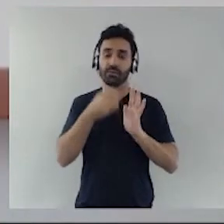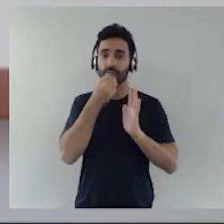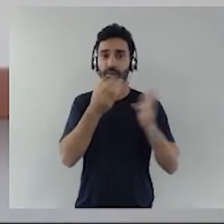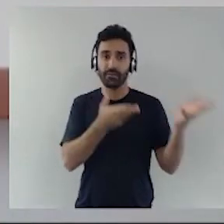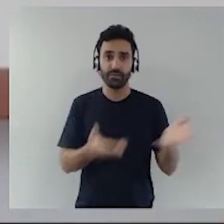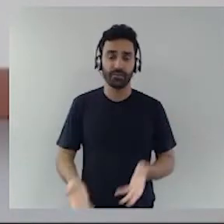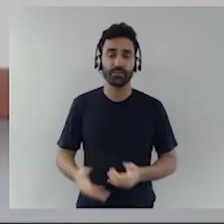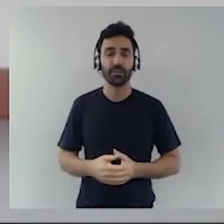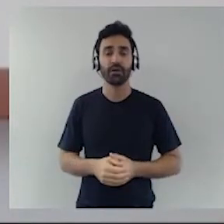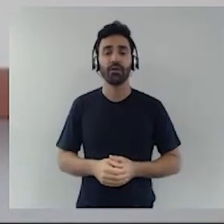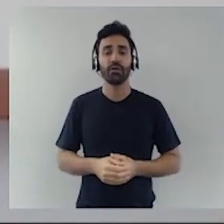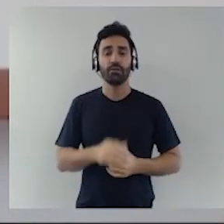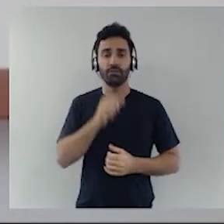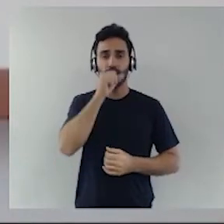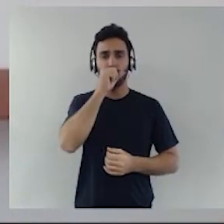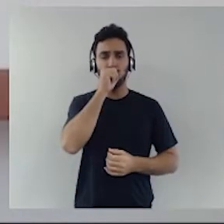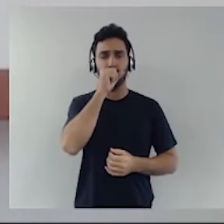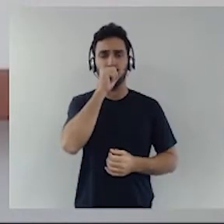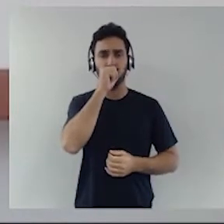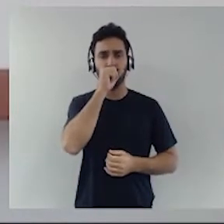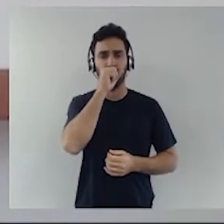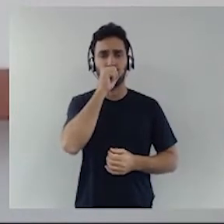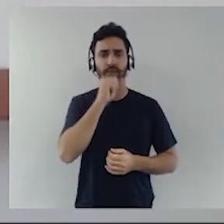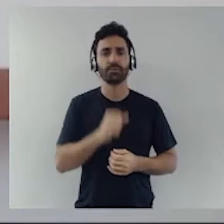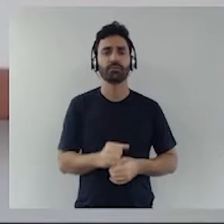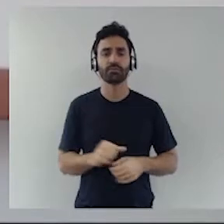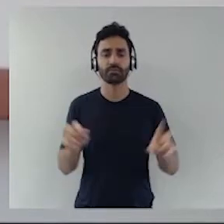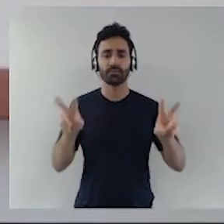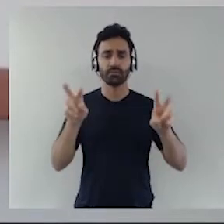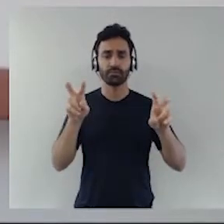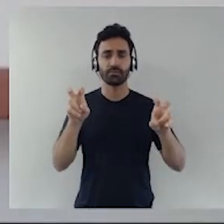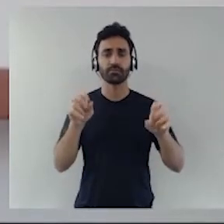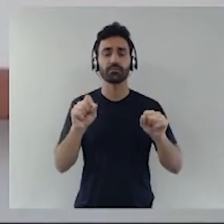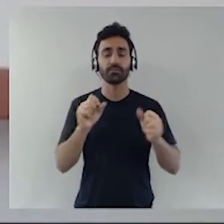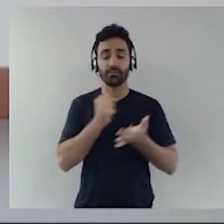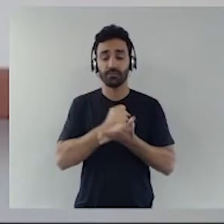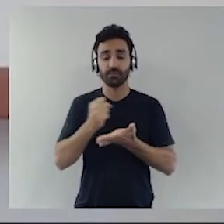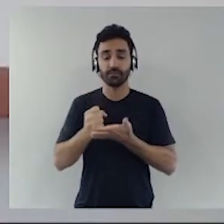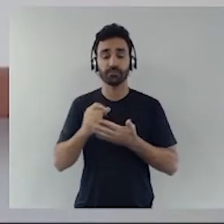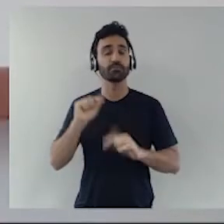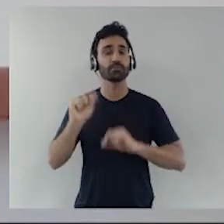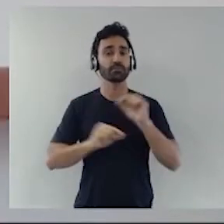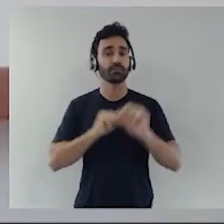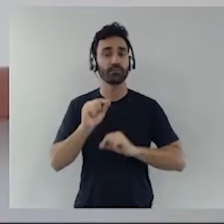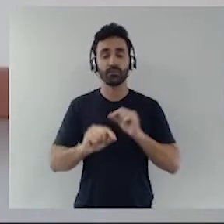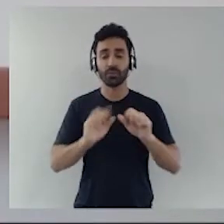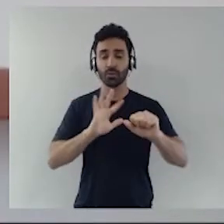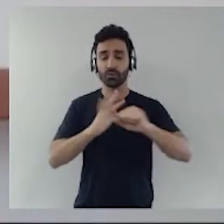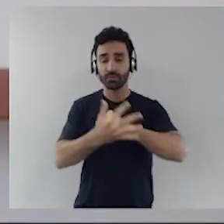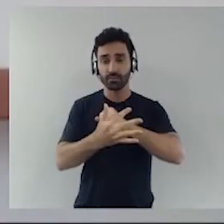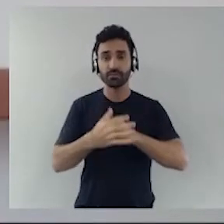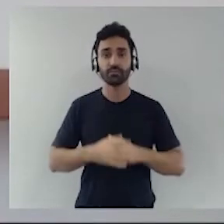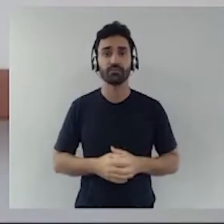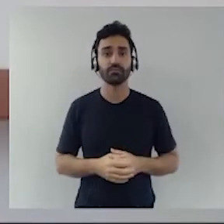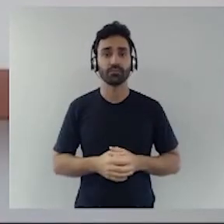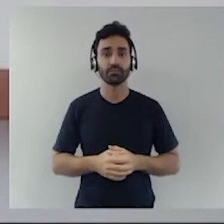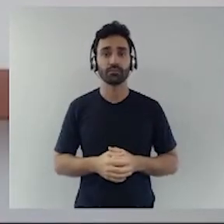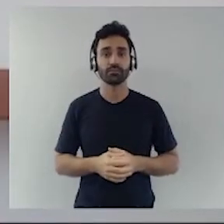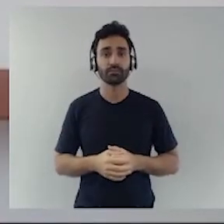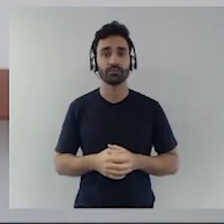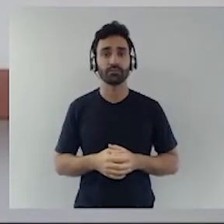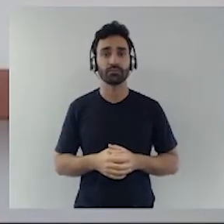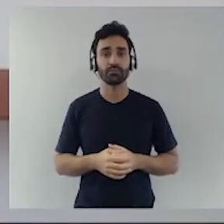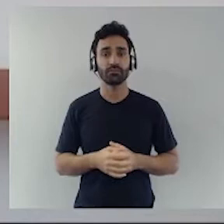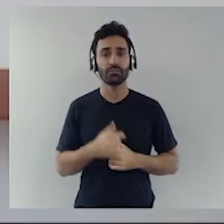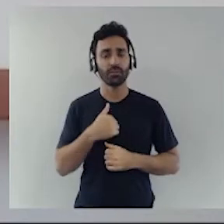e especialmente com o tema das licitações e contratações o que é que trouxe a cor verde é eu